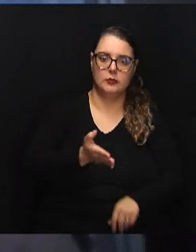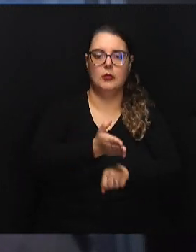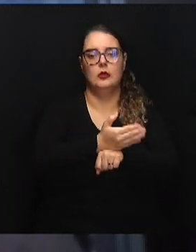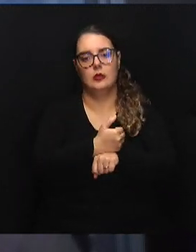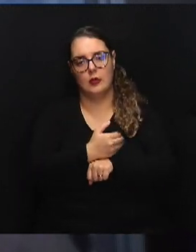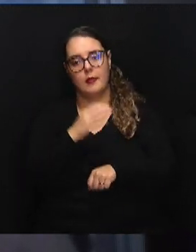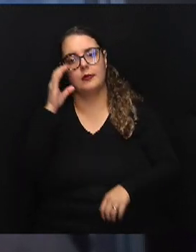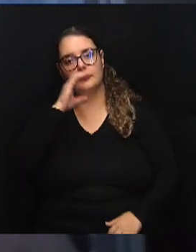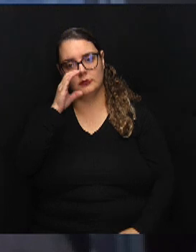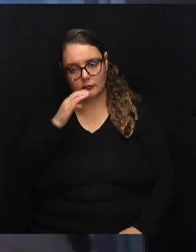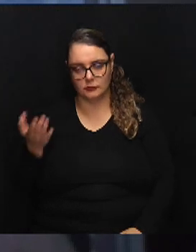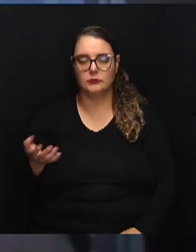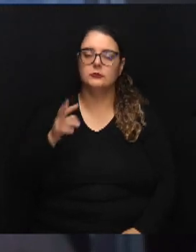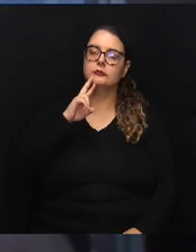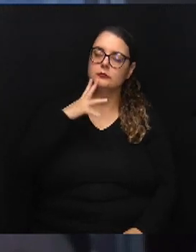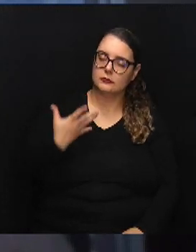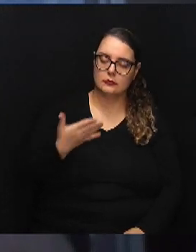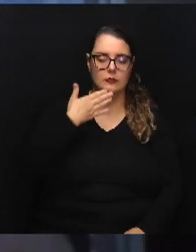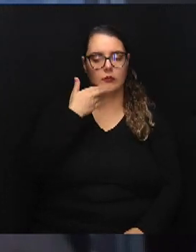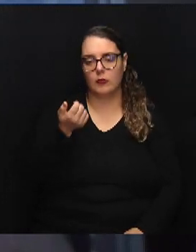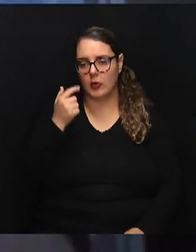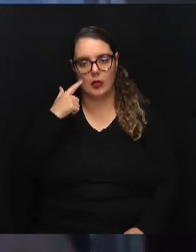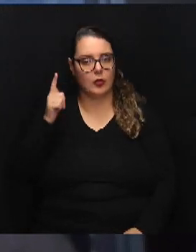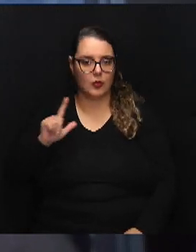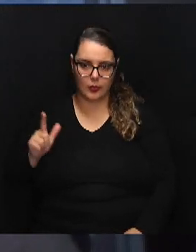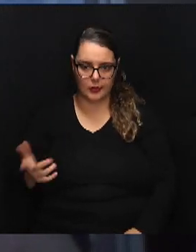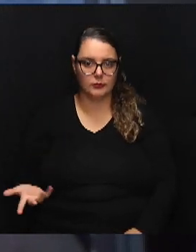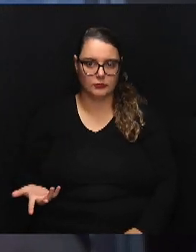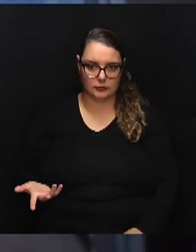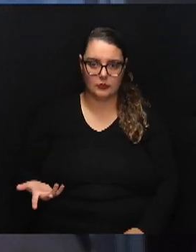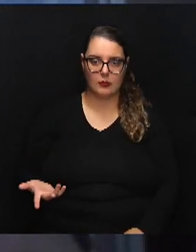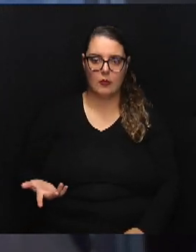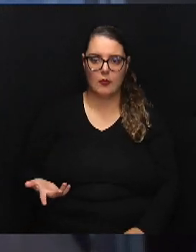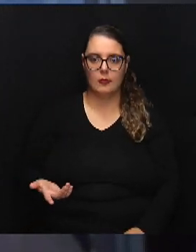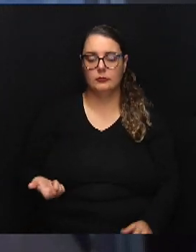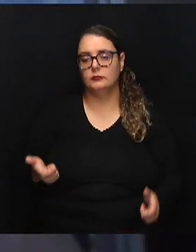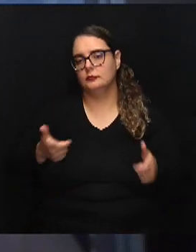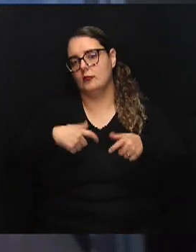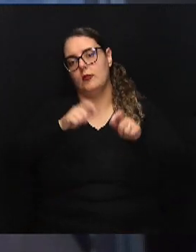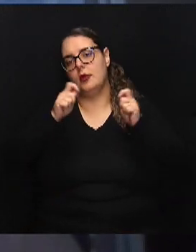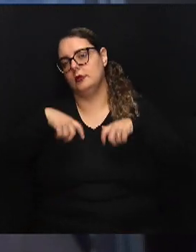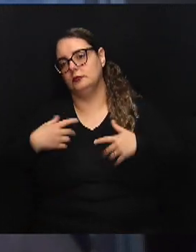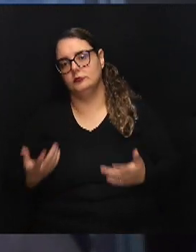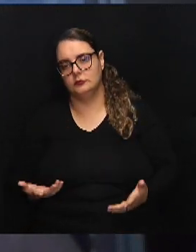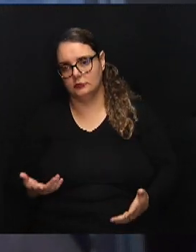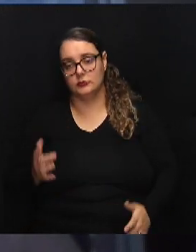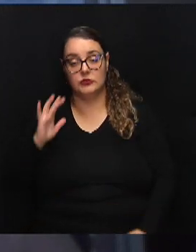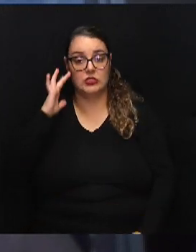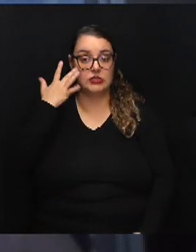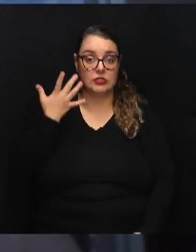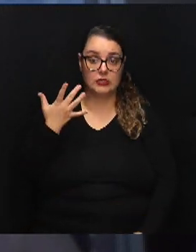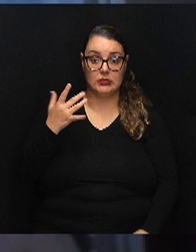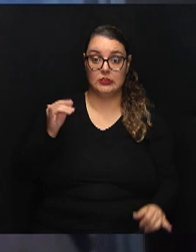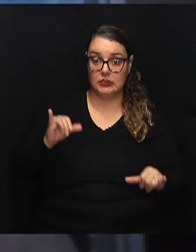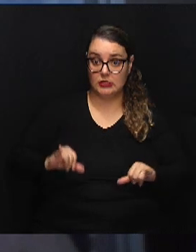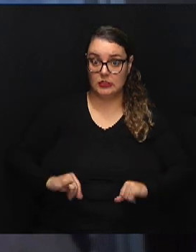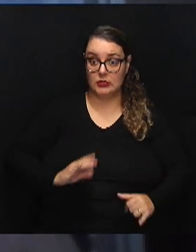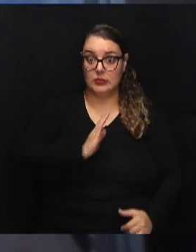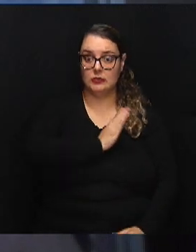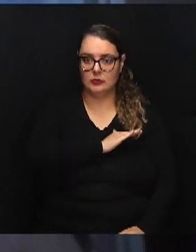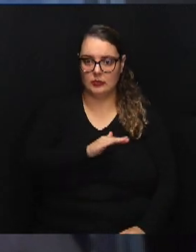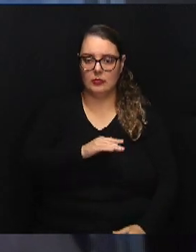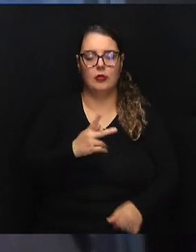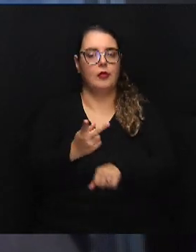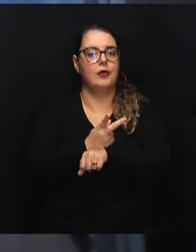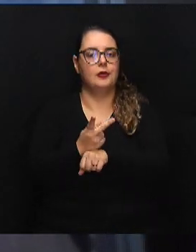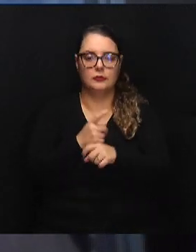mais rápido, os resultados são melhores, obviamente. Então, na menor possibilidade de a gente achar que está sofrendo um infarto, é procurar o